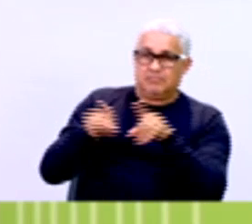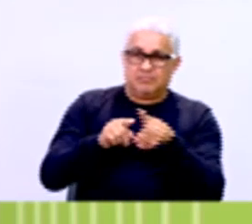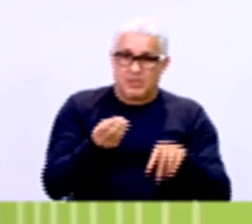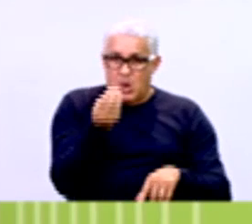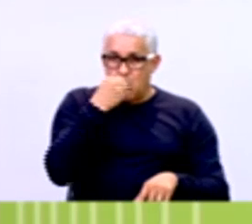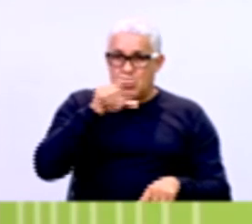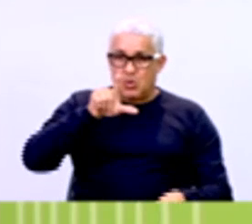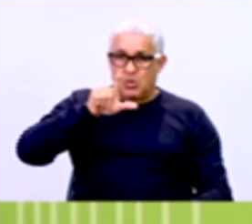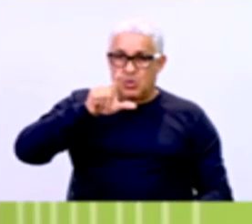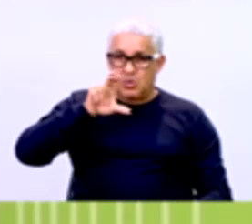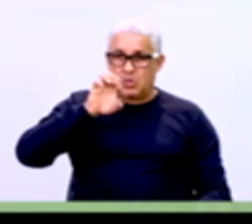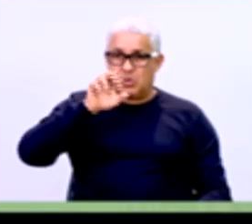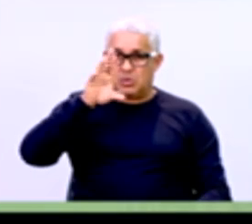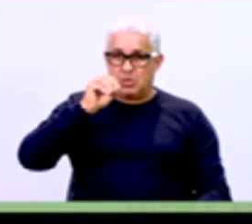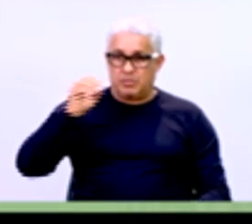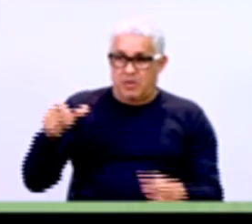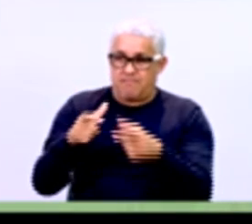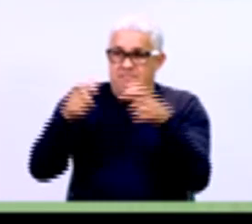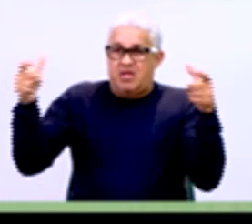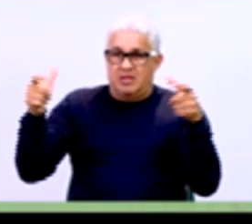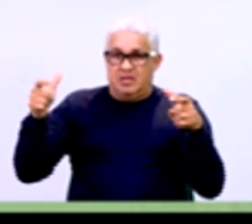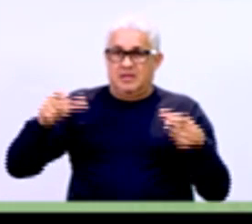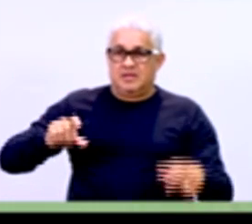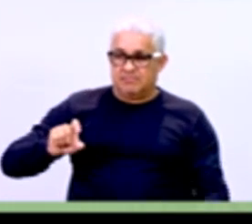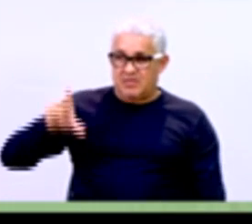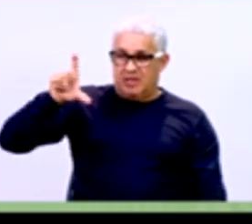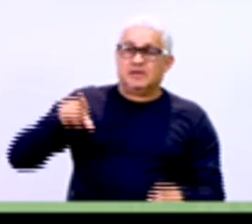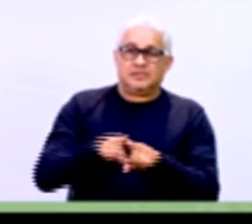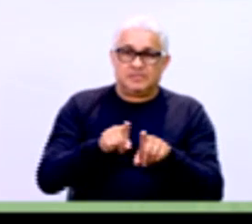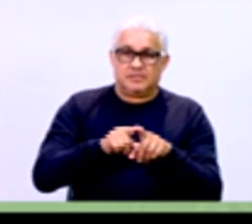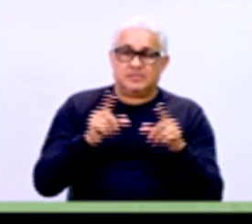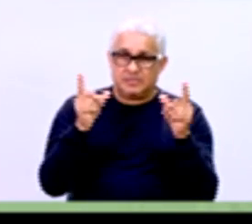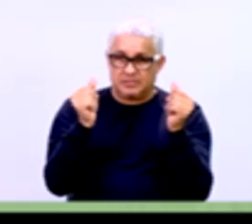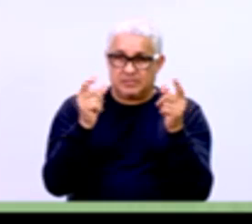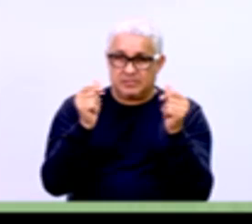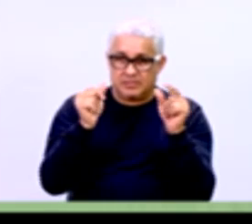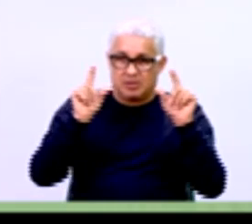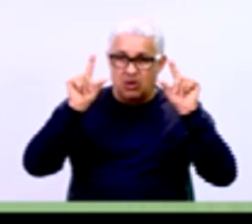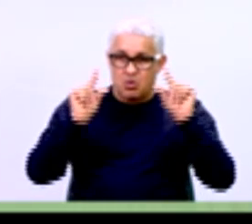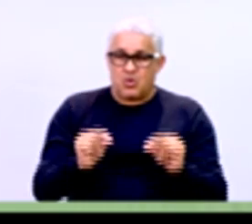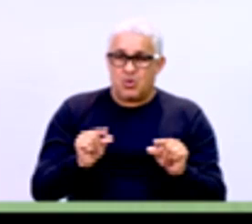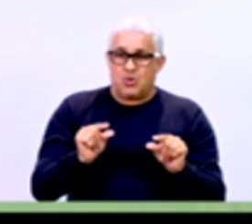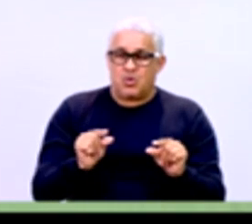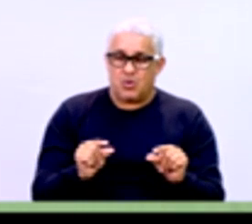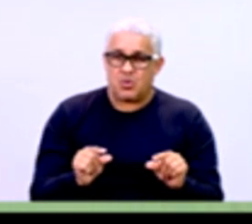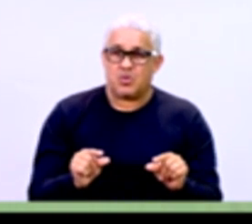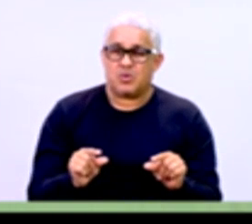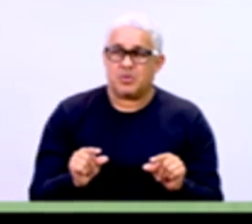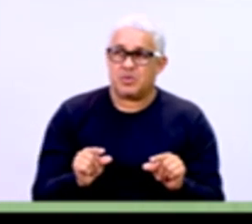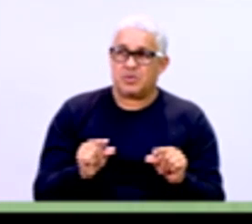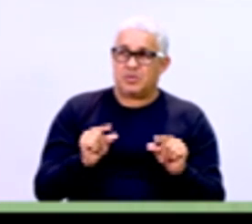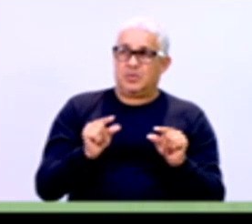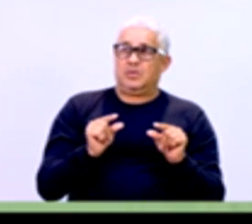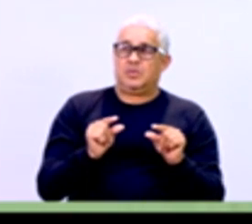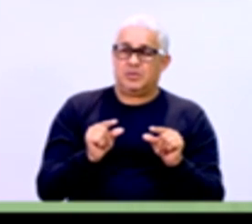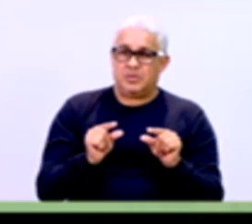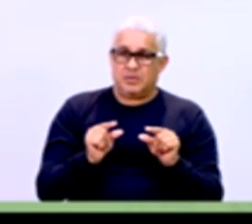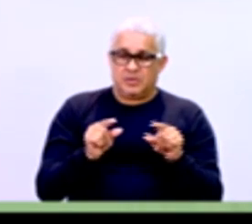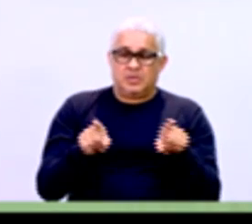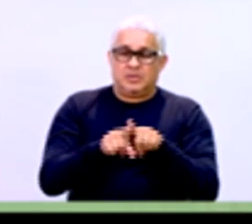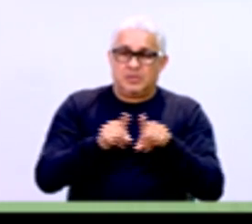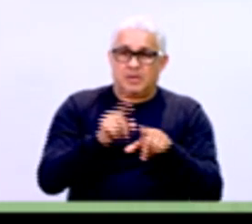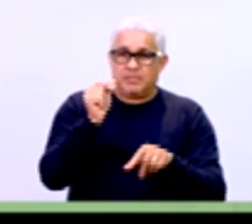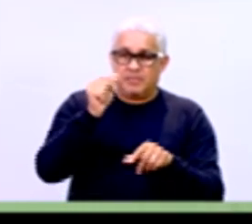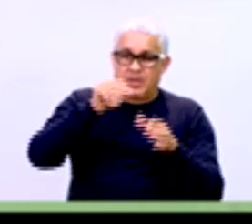empresa. Economia de matéria-prima, ok. Busca de matérias-primas com preços mais baixos e